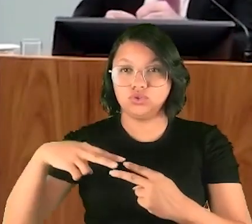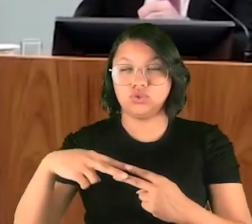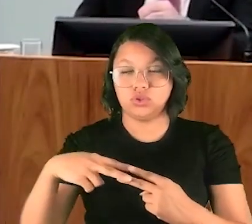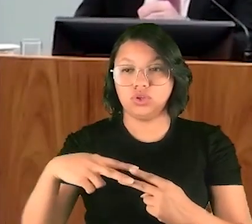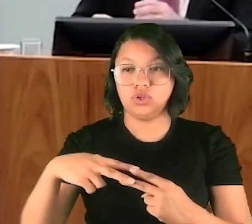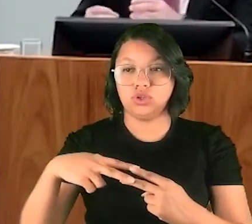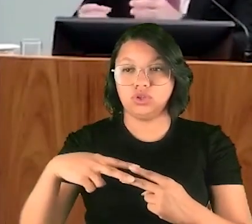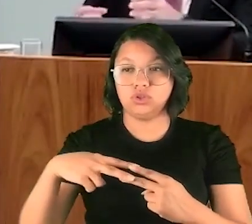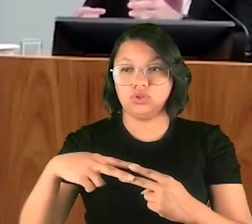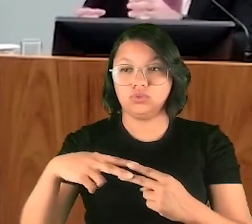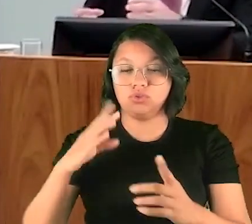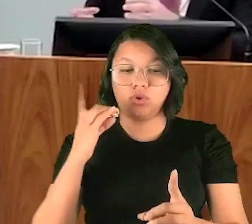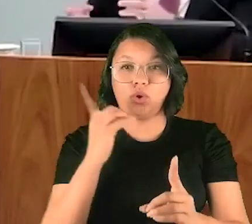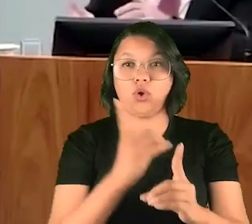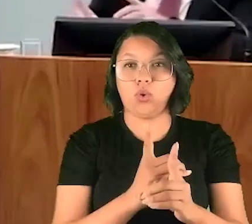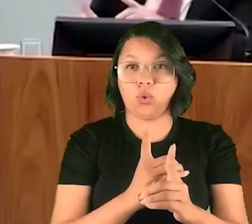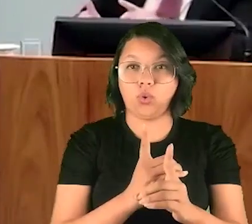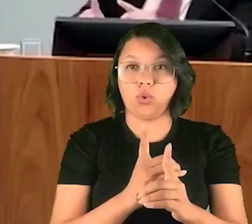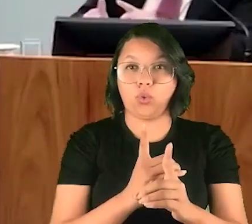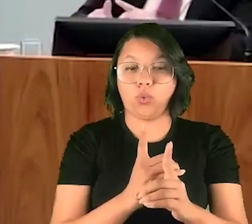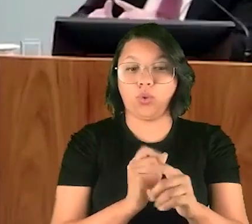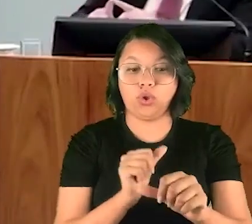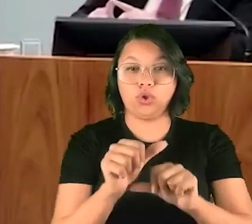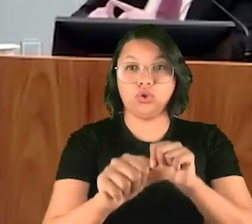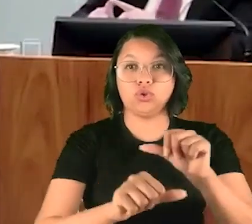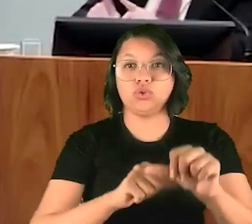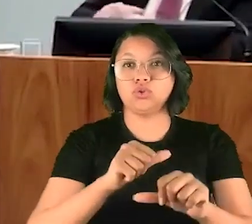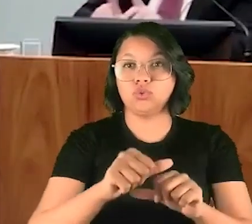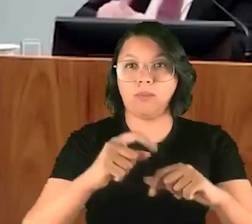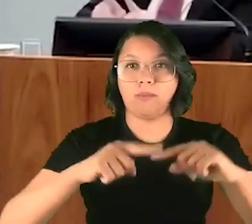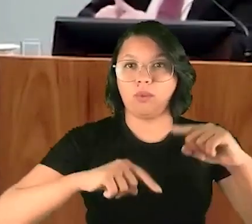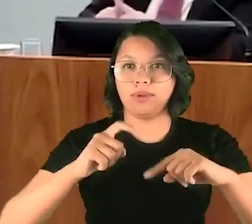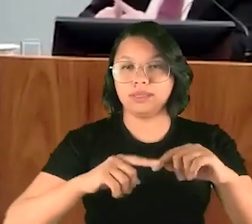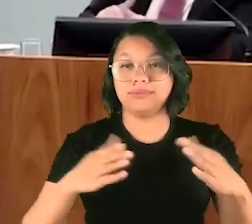ABL. São dois genes dois cromossomos